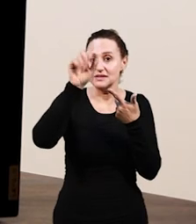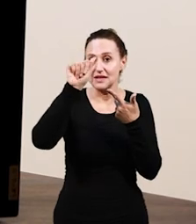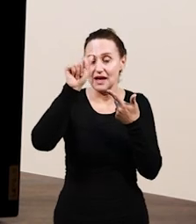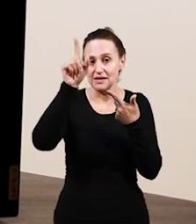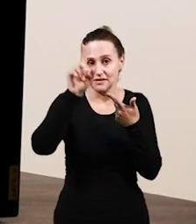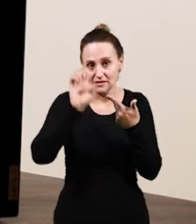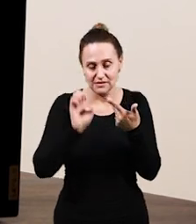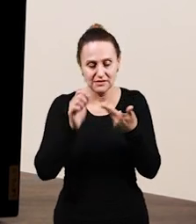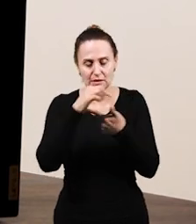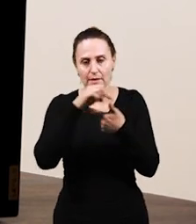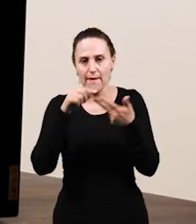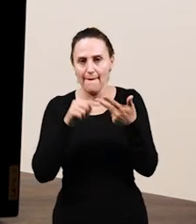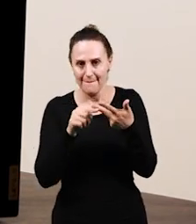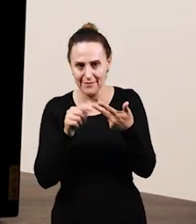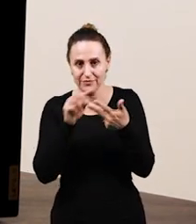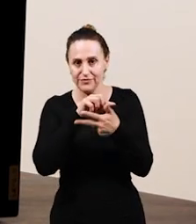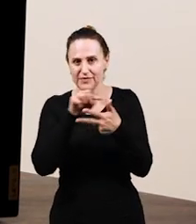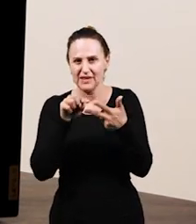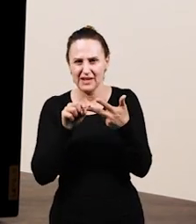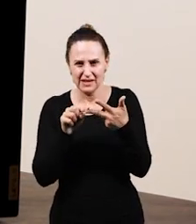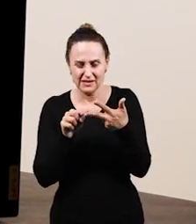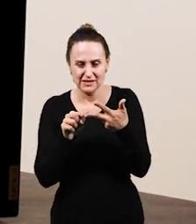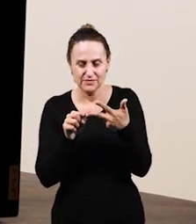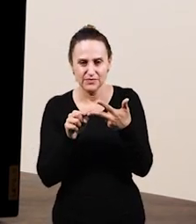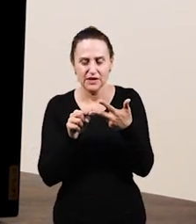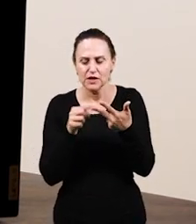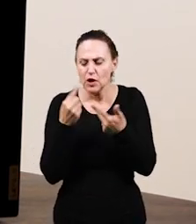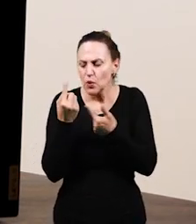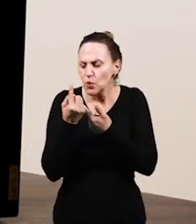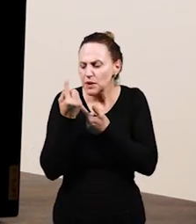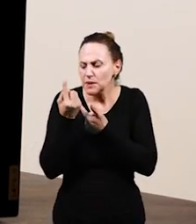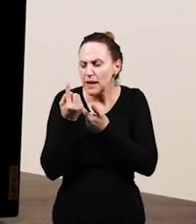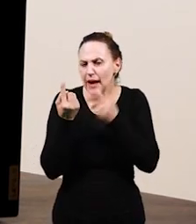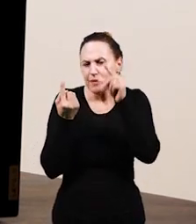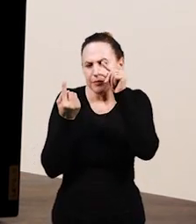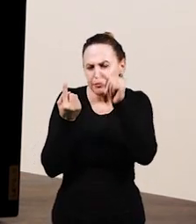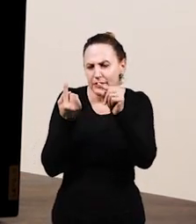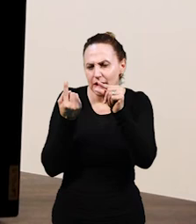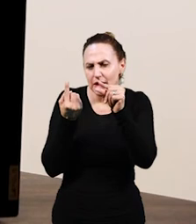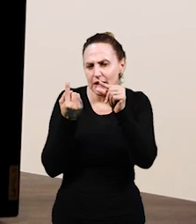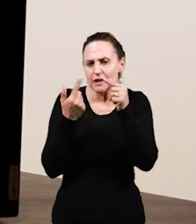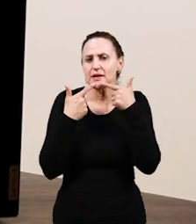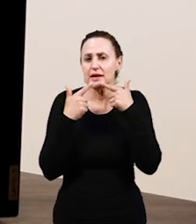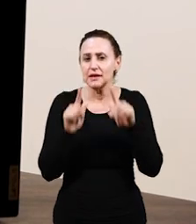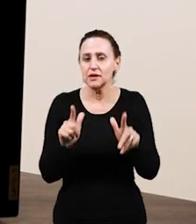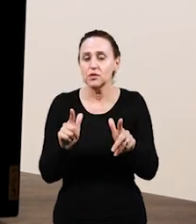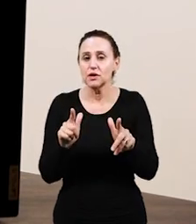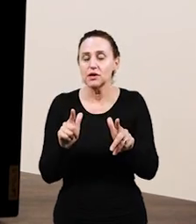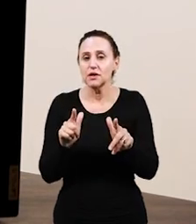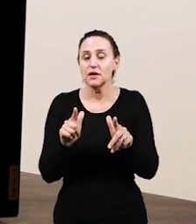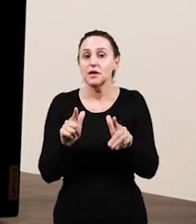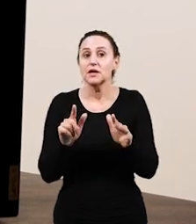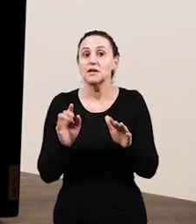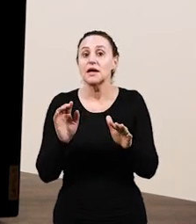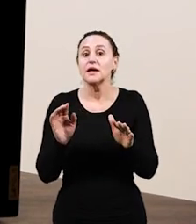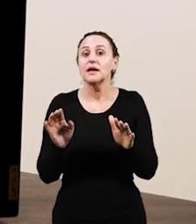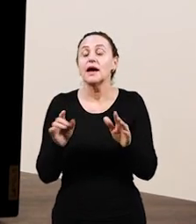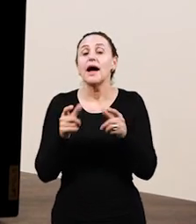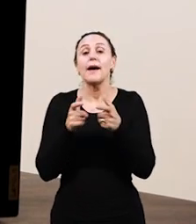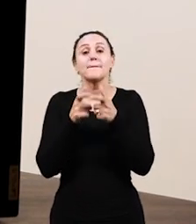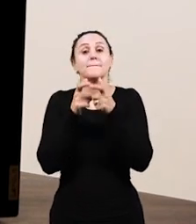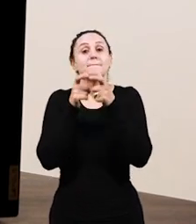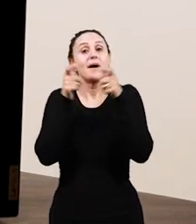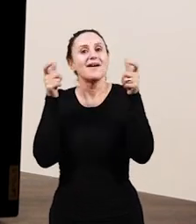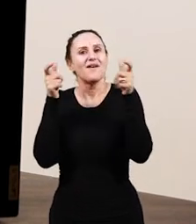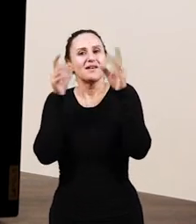significativa da língua até chegar a maior unidade significativa que para os estruturalistas é a frase né